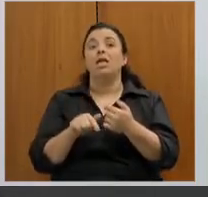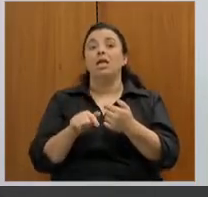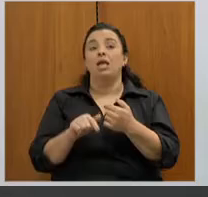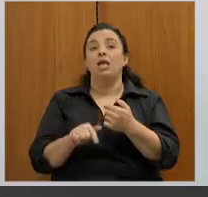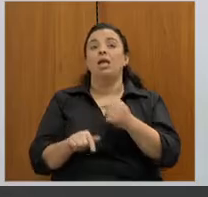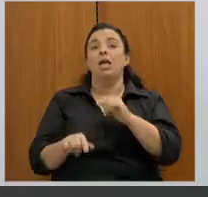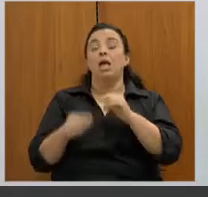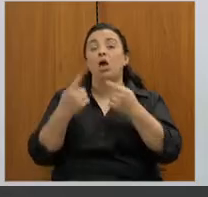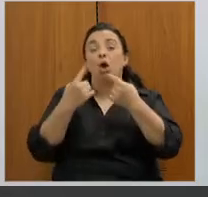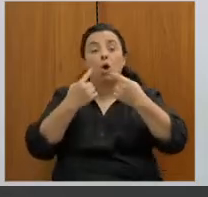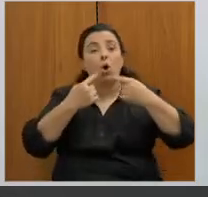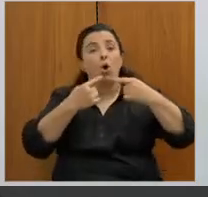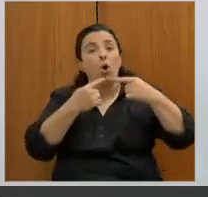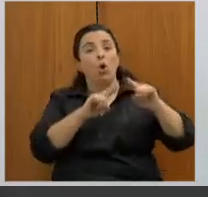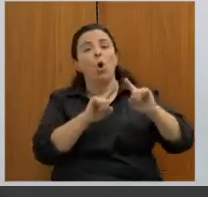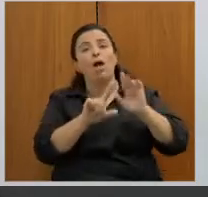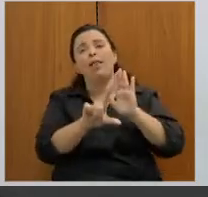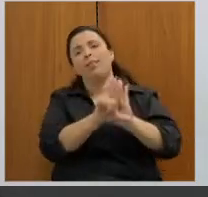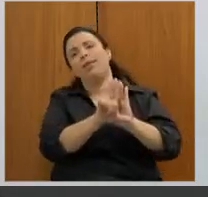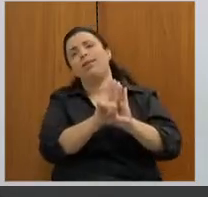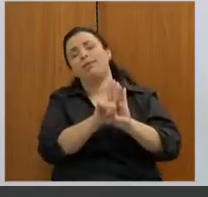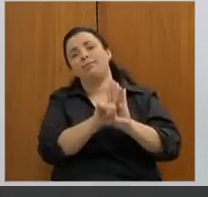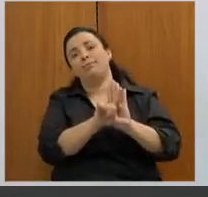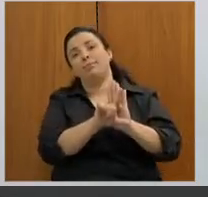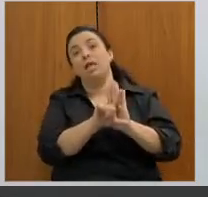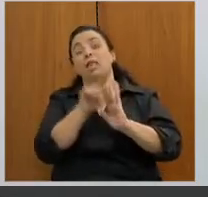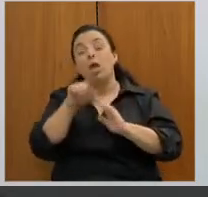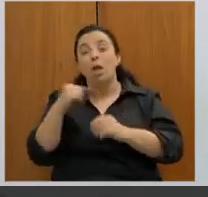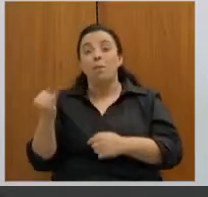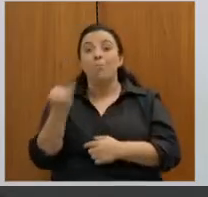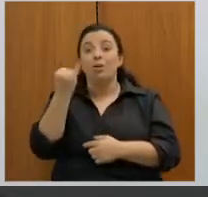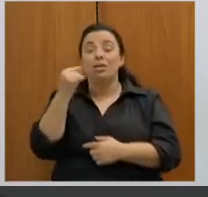debate público de construir